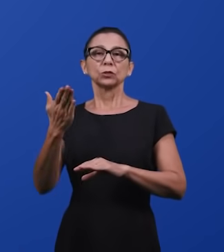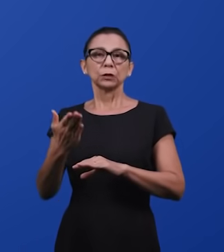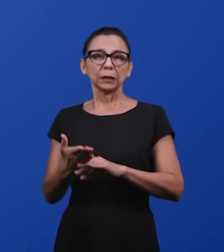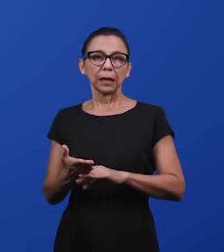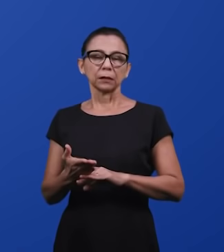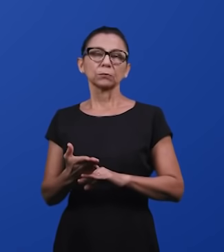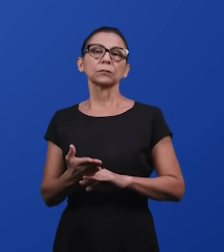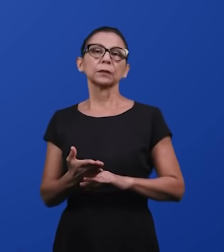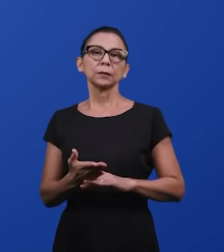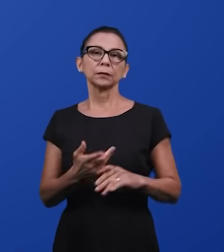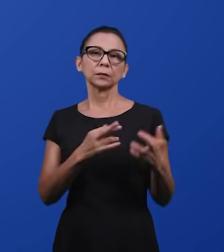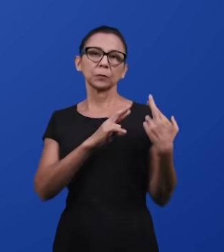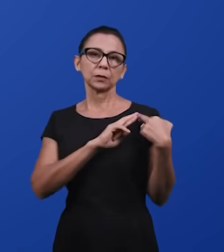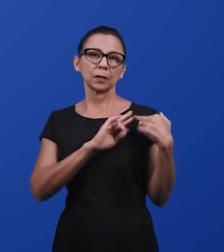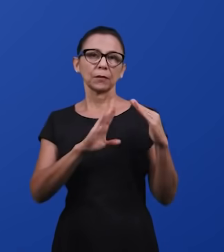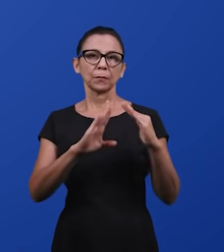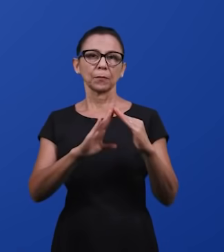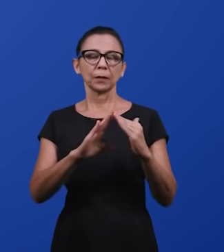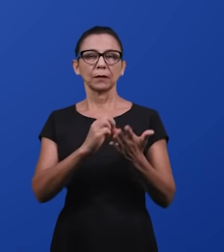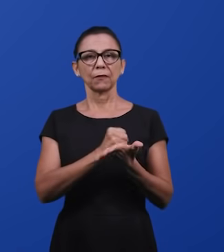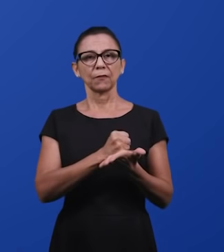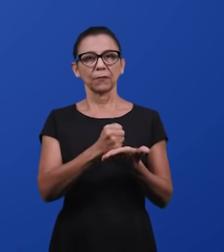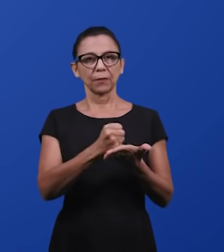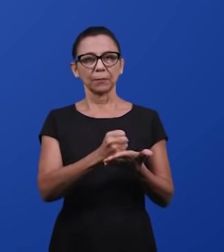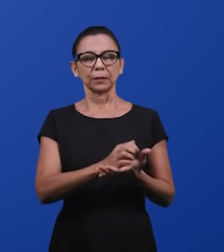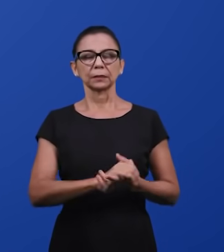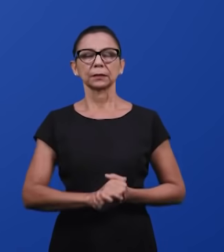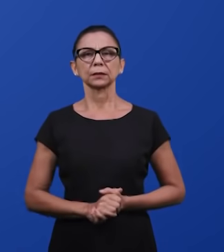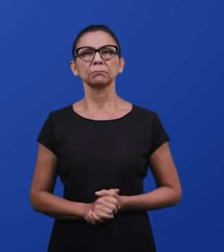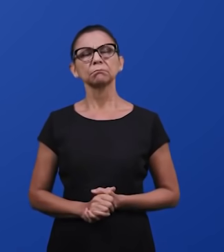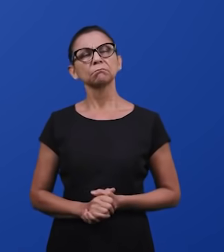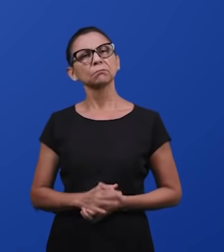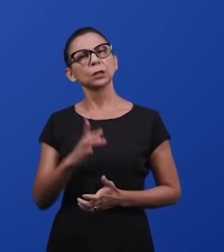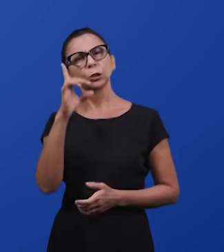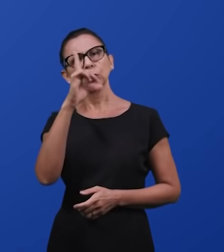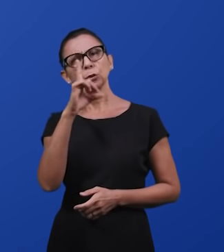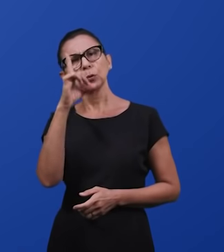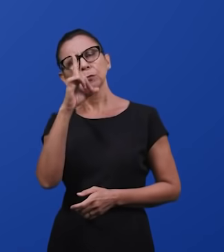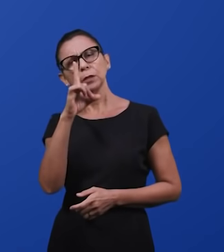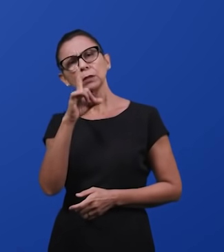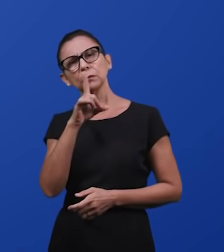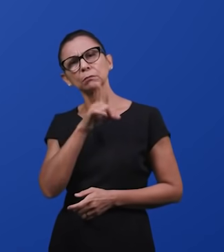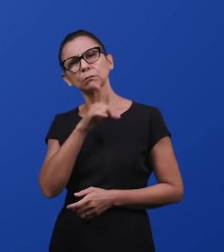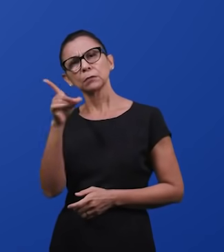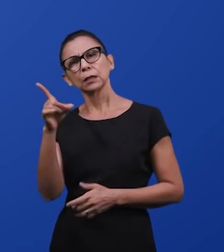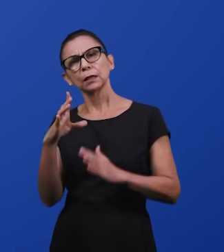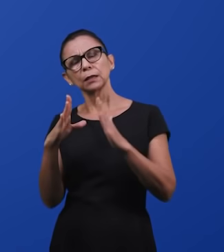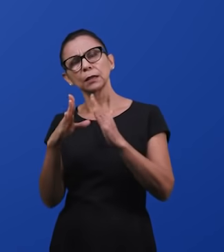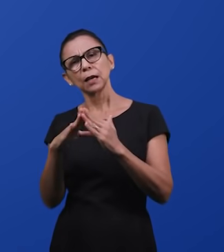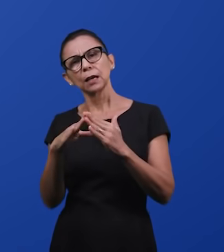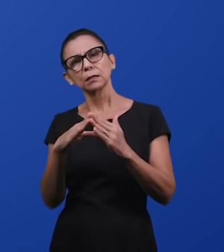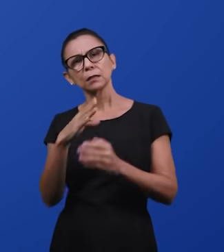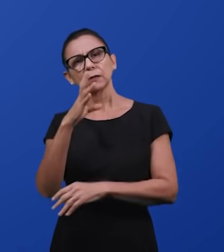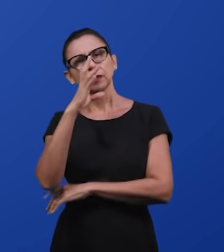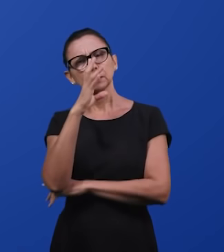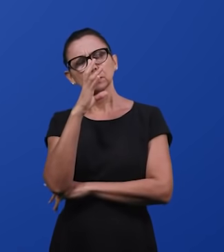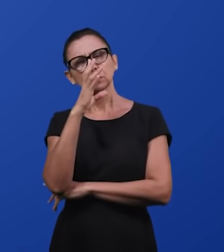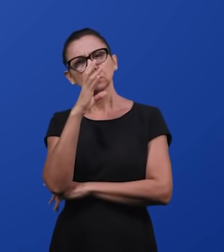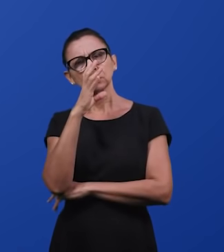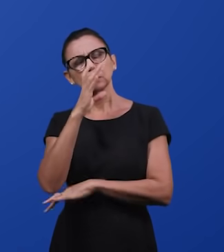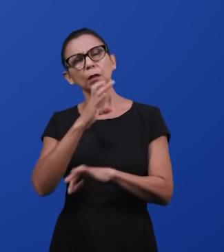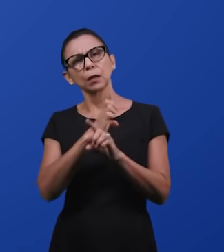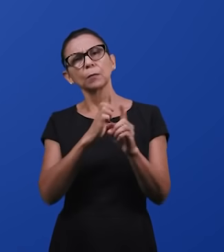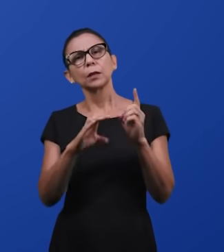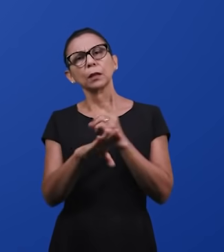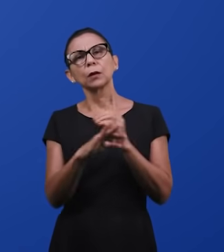domingo, né, nós estávamos ali assistindo a Escola Bíblica Dominical, assistimos lá, daí no caso,